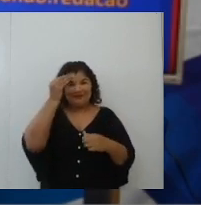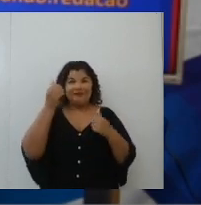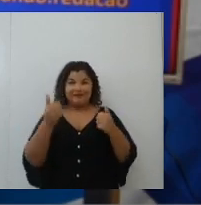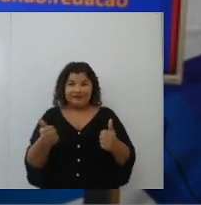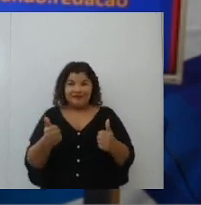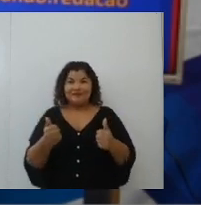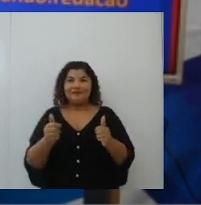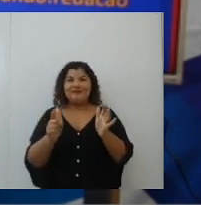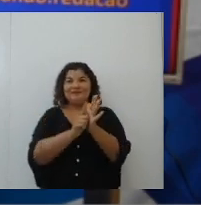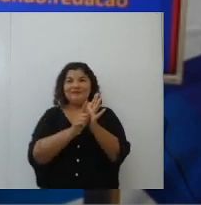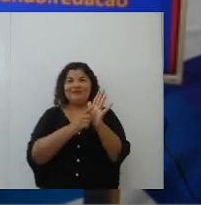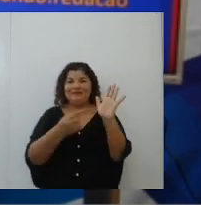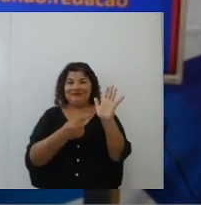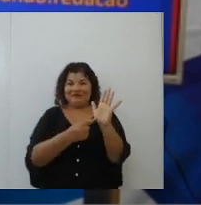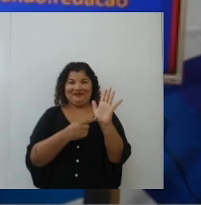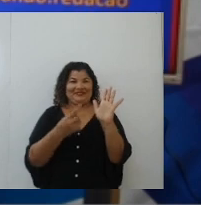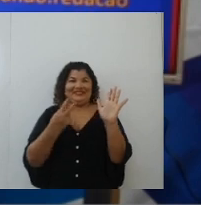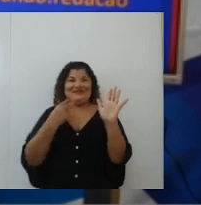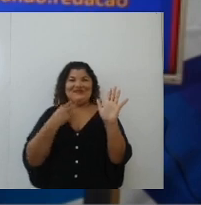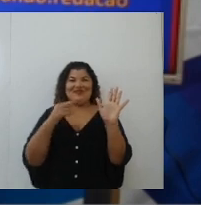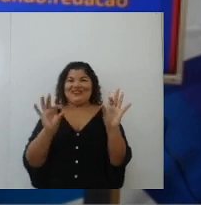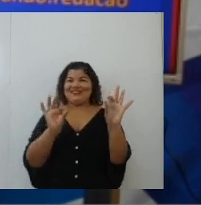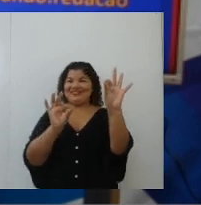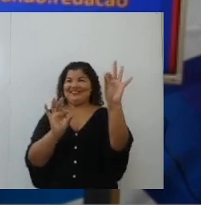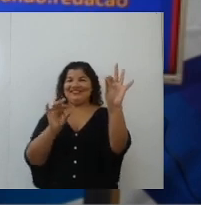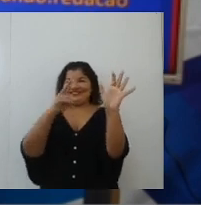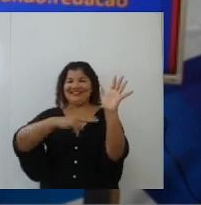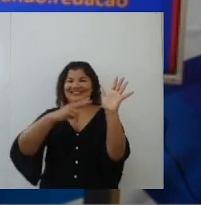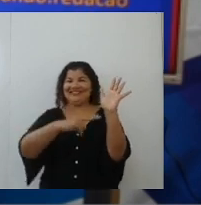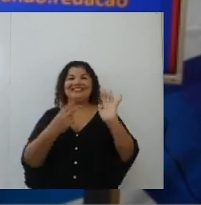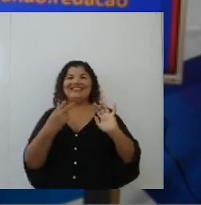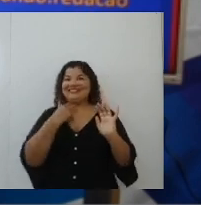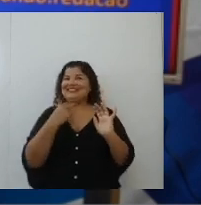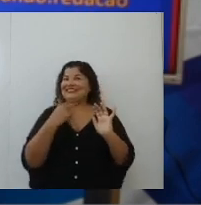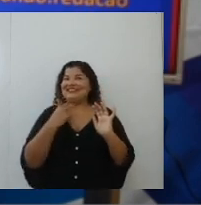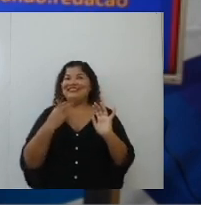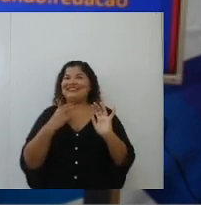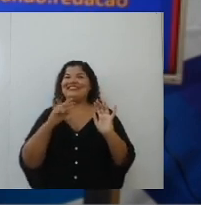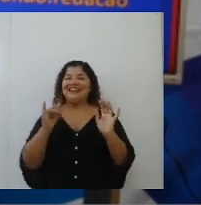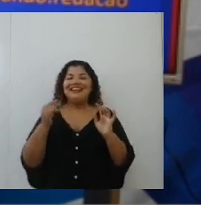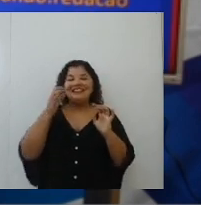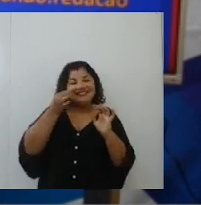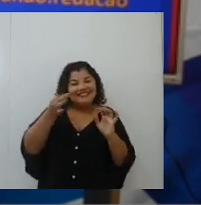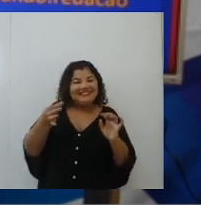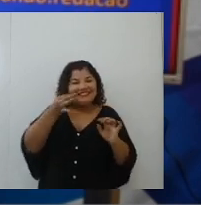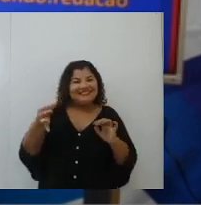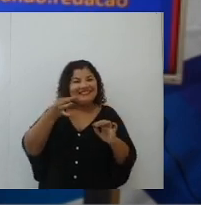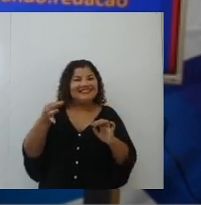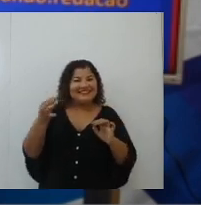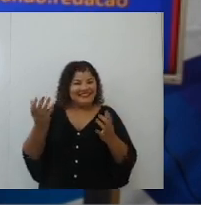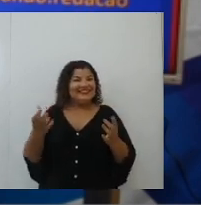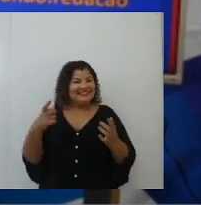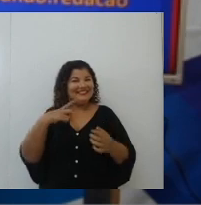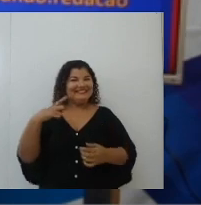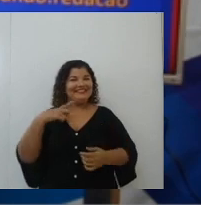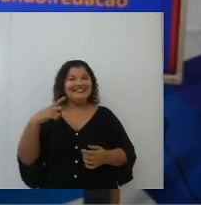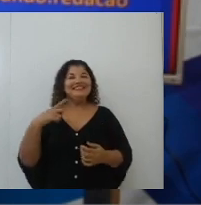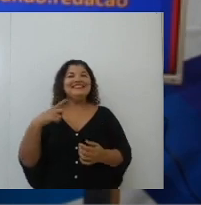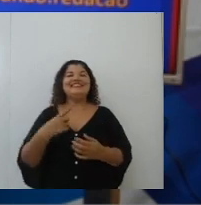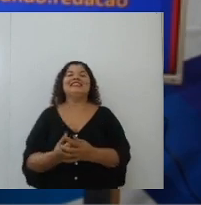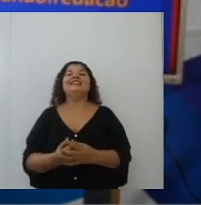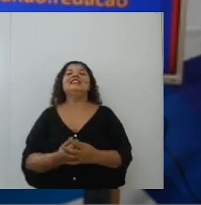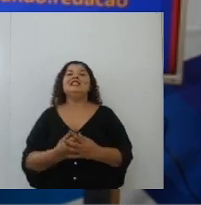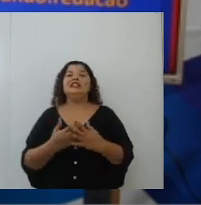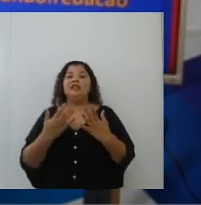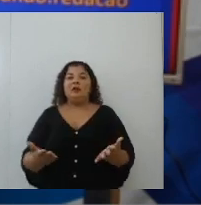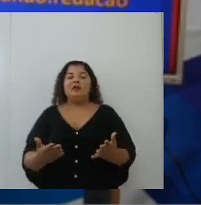pegar o papel que está aqui, minha senha era ficha limada. Ela disse que eu não posso ler o papel, né? Segurar o papel. Mas você já anotou e tenho certeza disso. Beleza? A